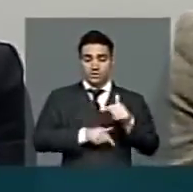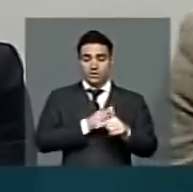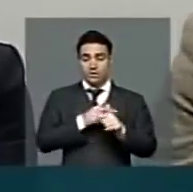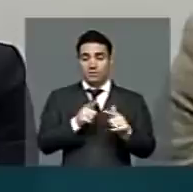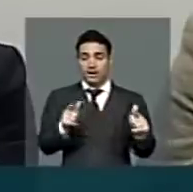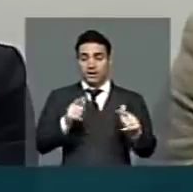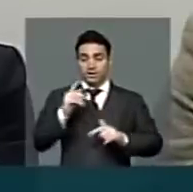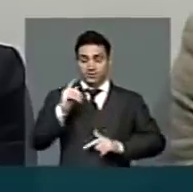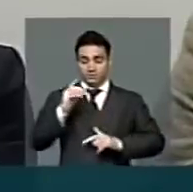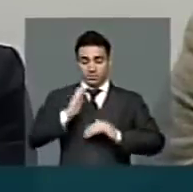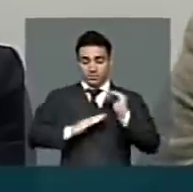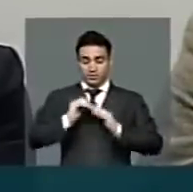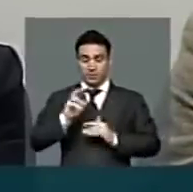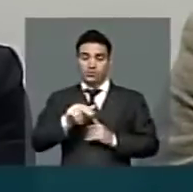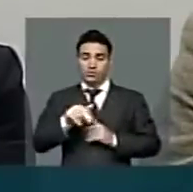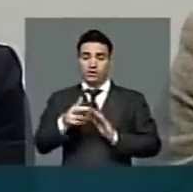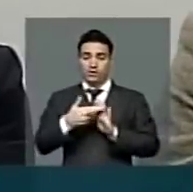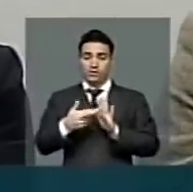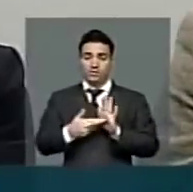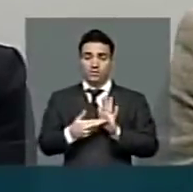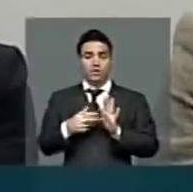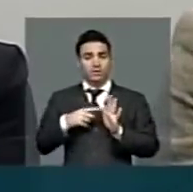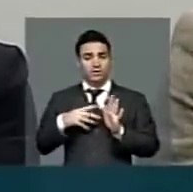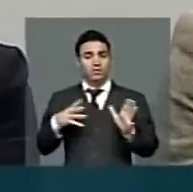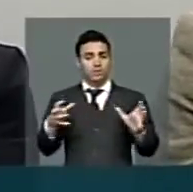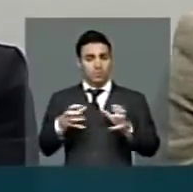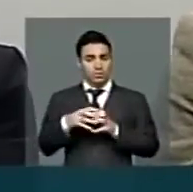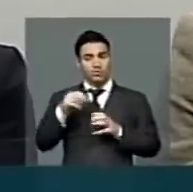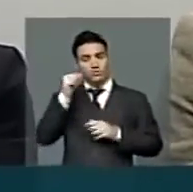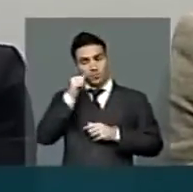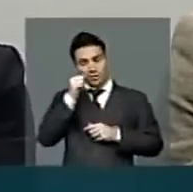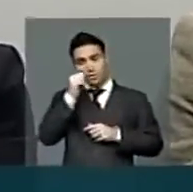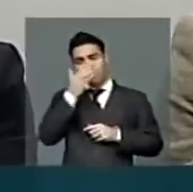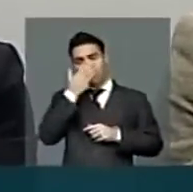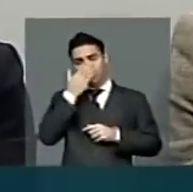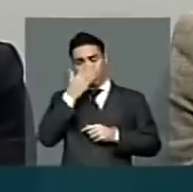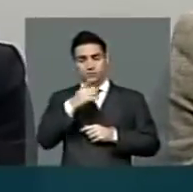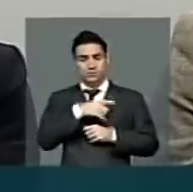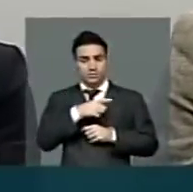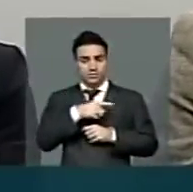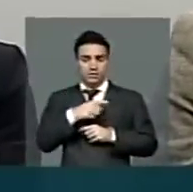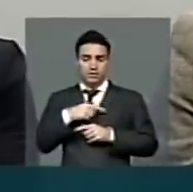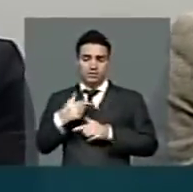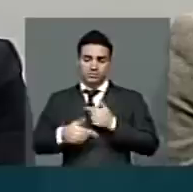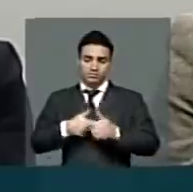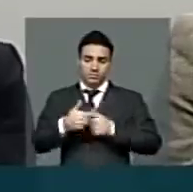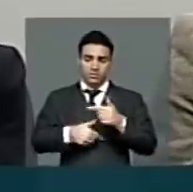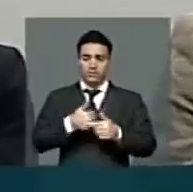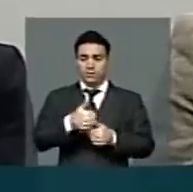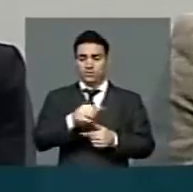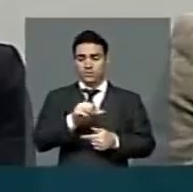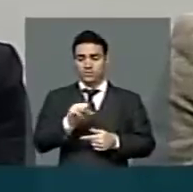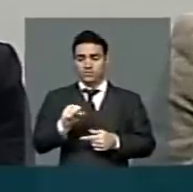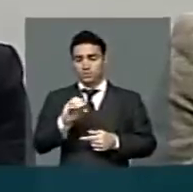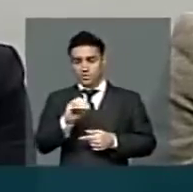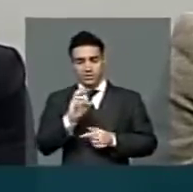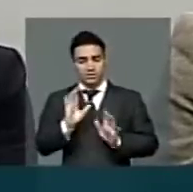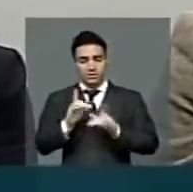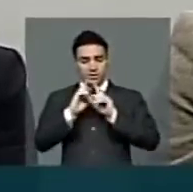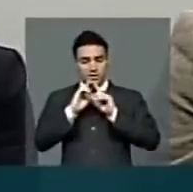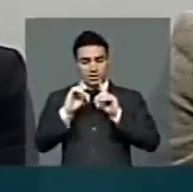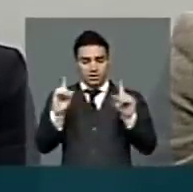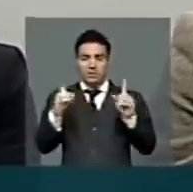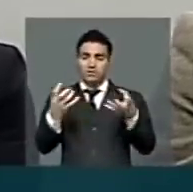foi regulamentada, embora haja um movimento de mulheres prostitutas, desde o início dos anos 80, reclamando, demandando por